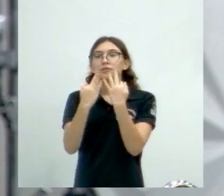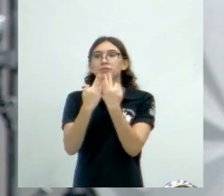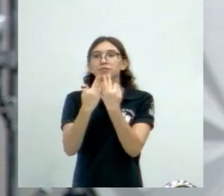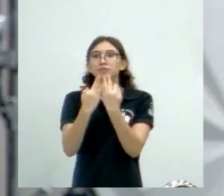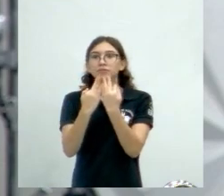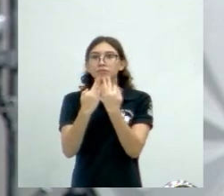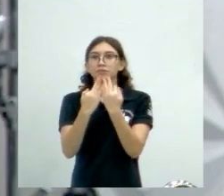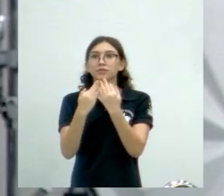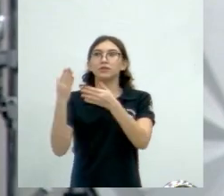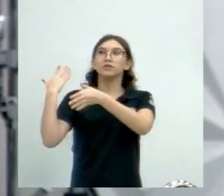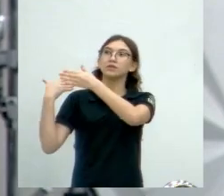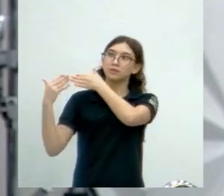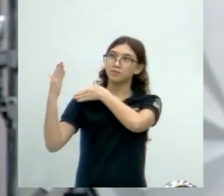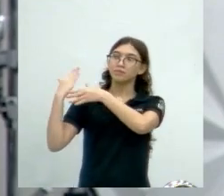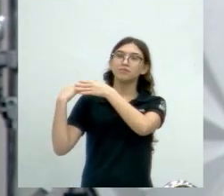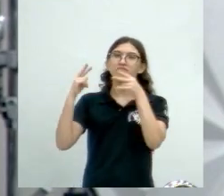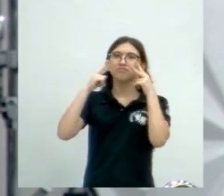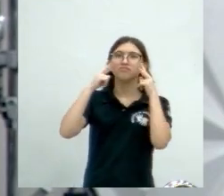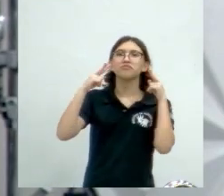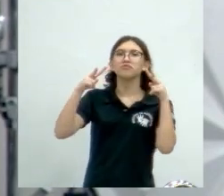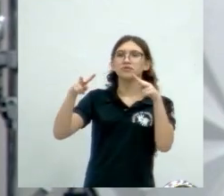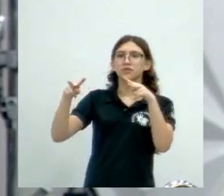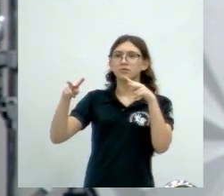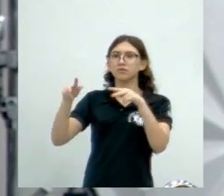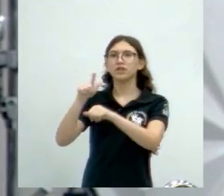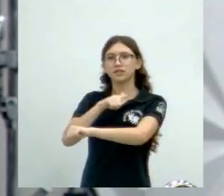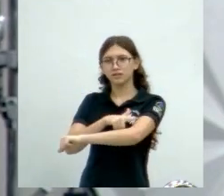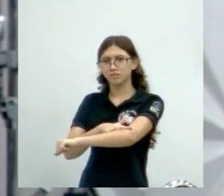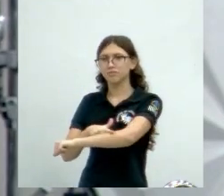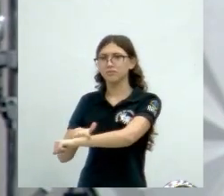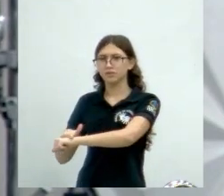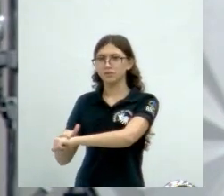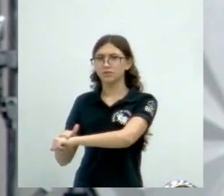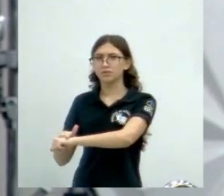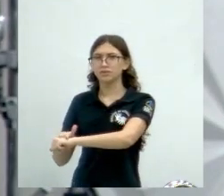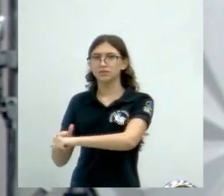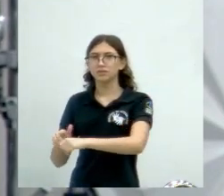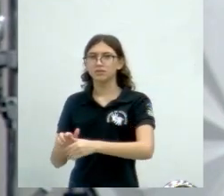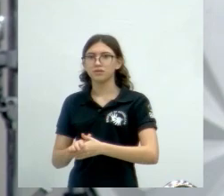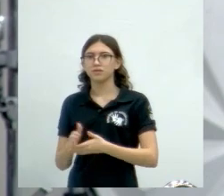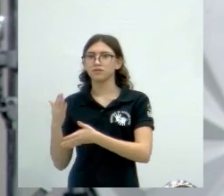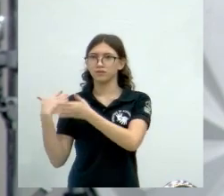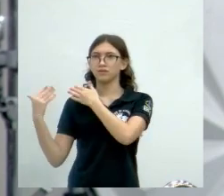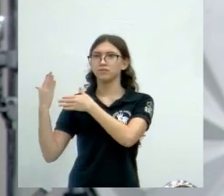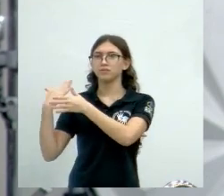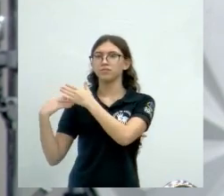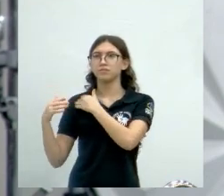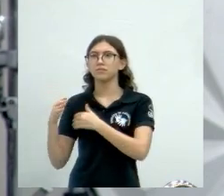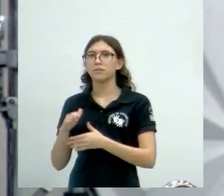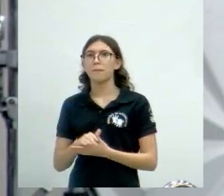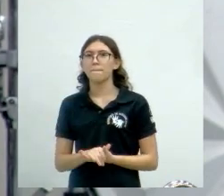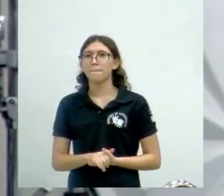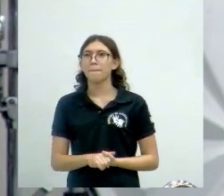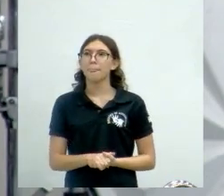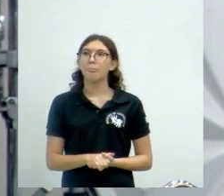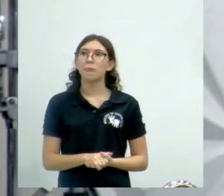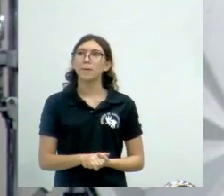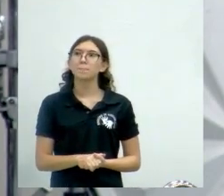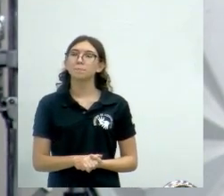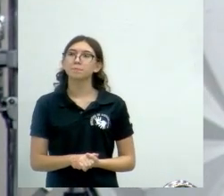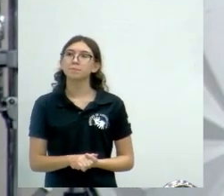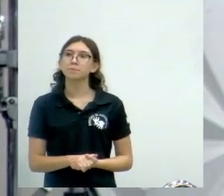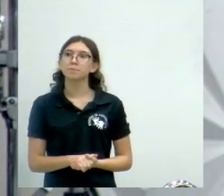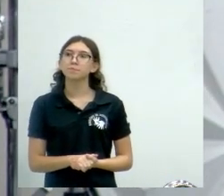disciplina eclesiástica lá atrás. Mas é muito interessante porque sabedoria passa por isso, tá? Por nos permitirmos